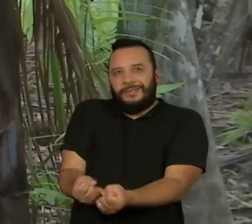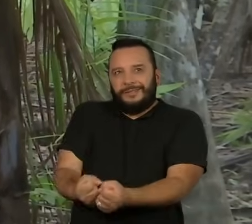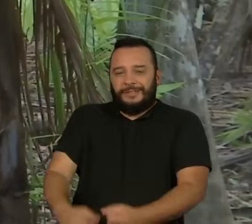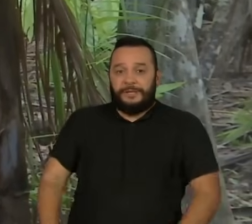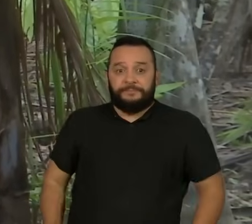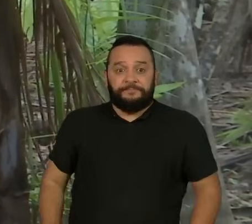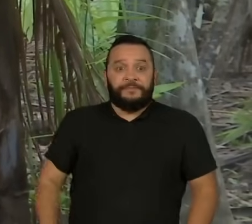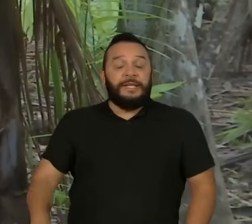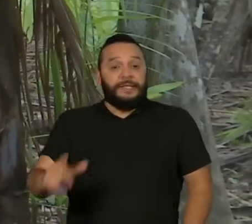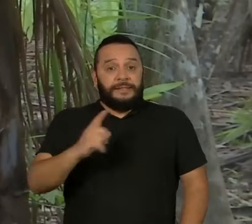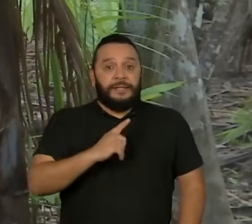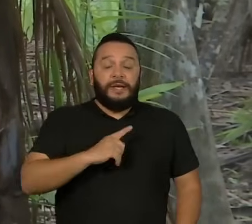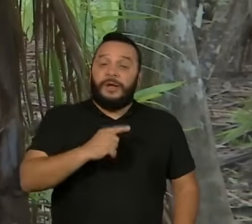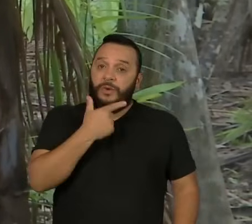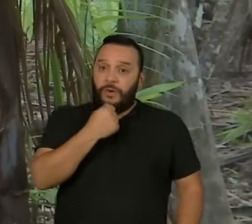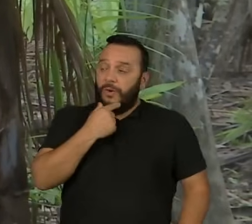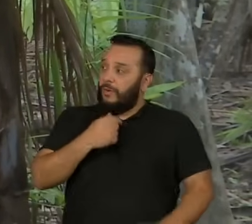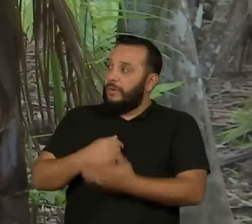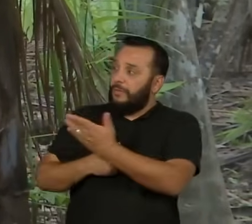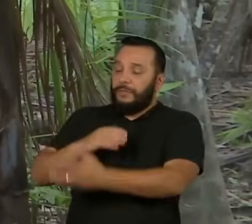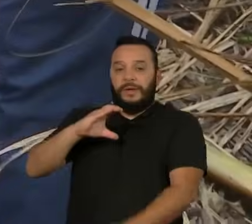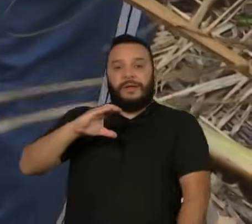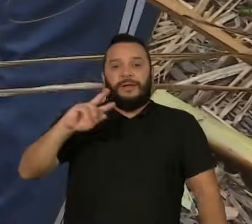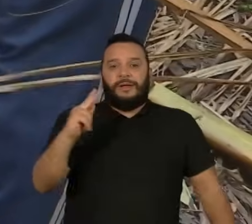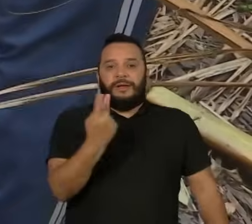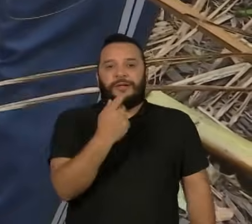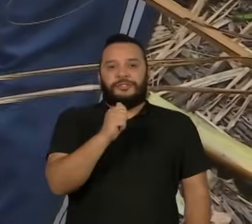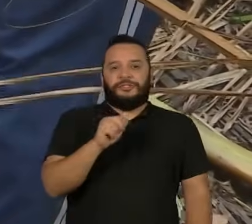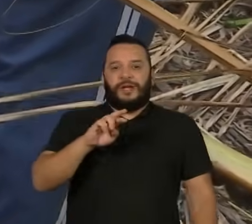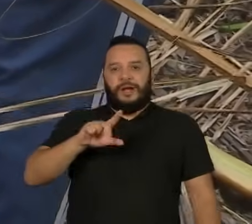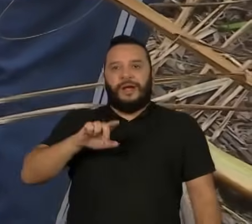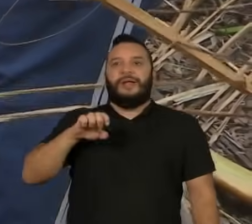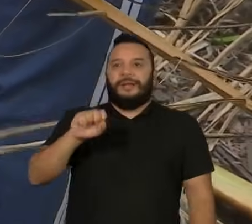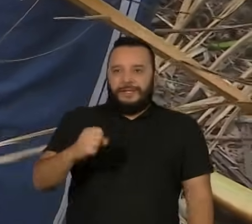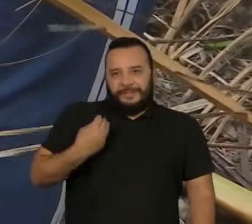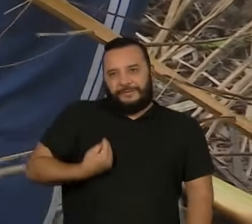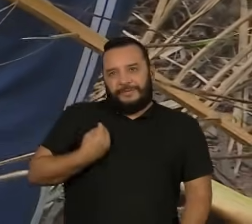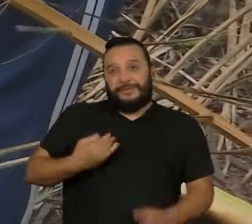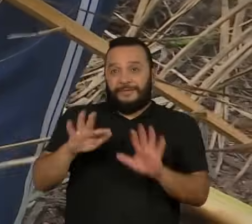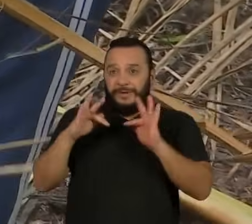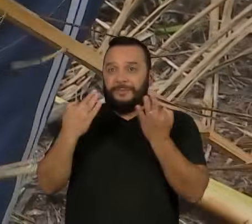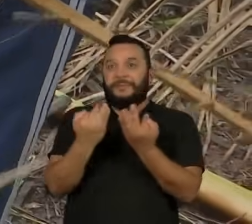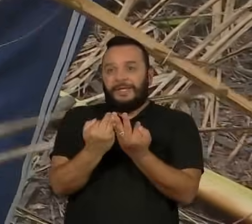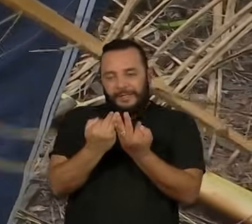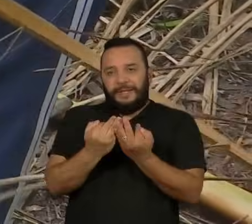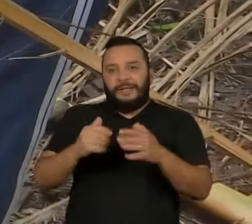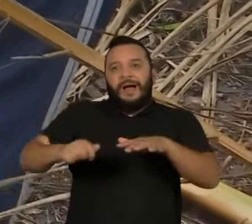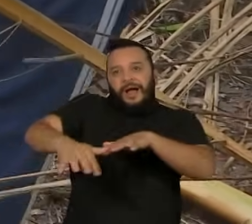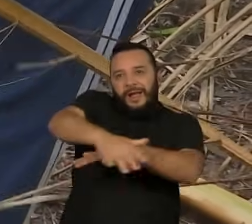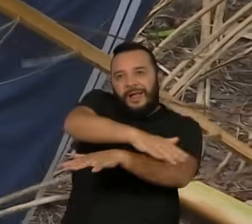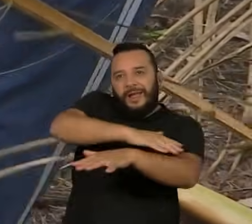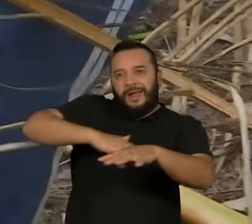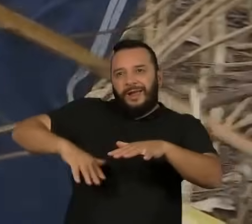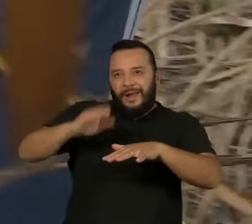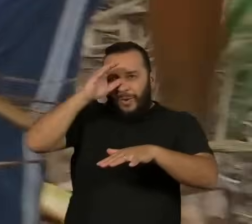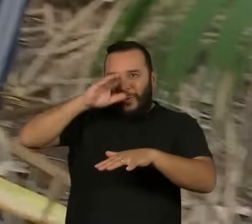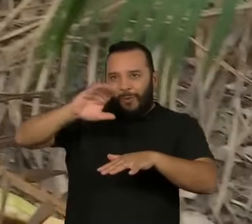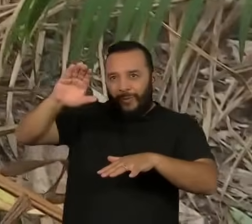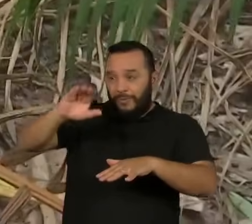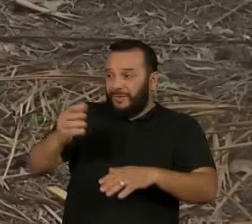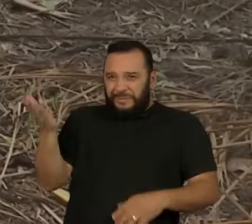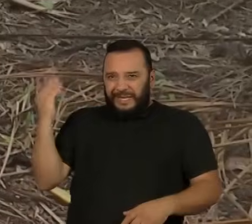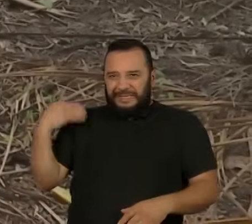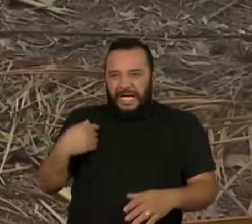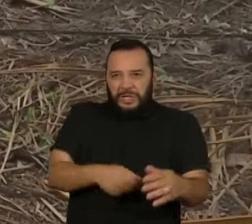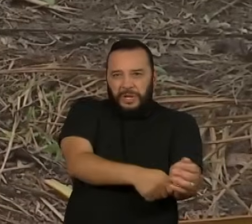Perto dali, o pequeno produtor Charles Teles vive com a família também na Ilha do Combu. Antigo operador de